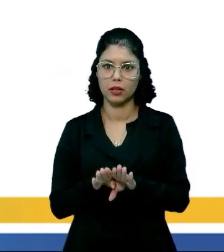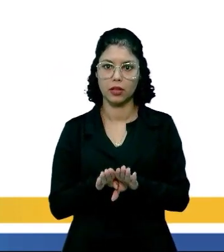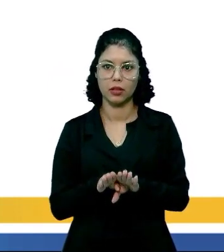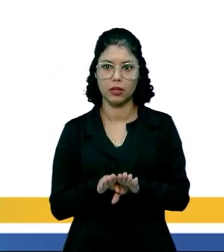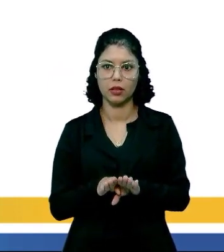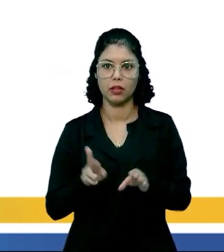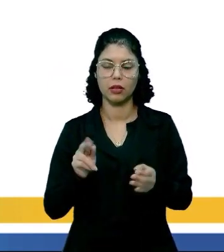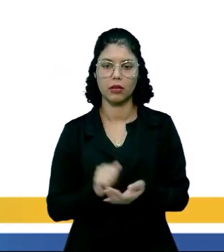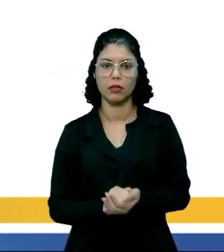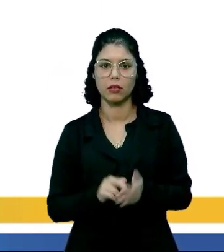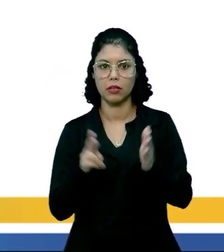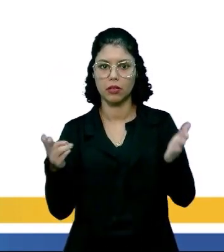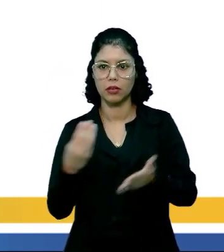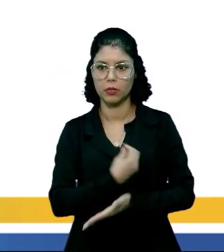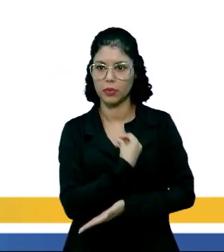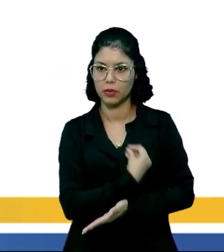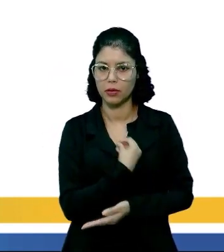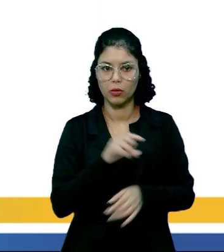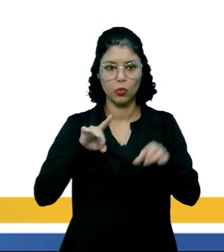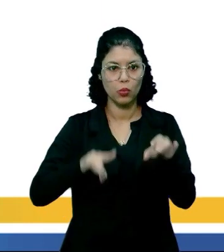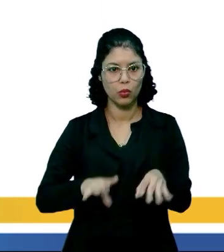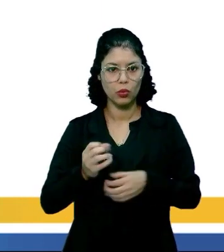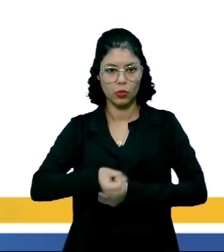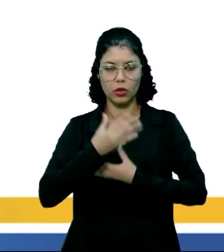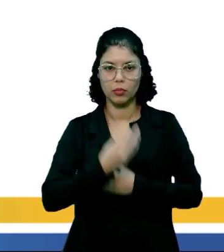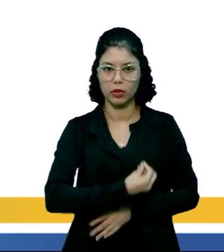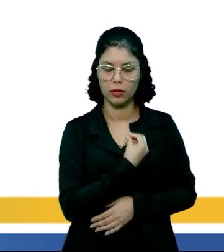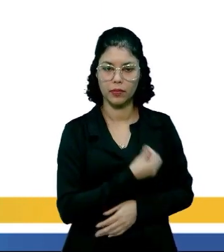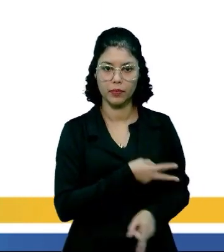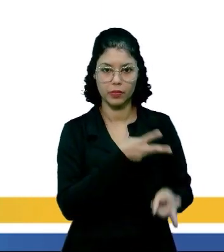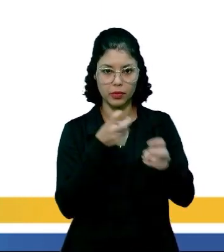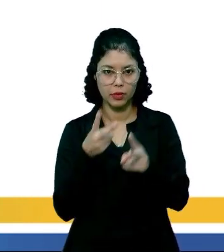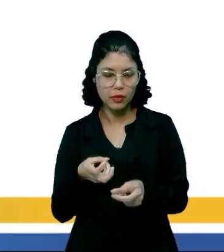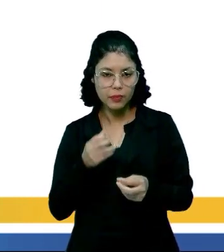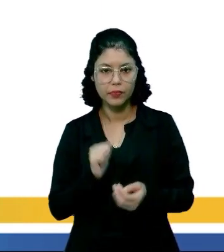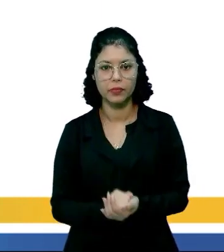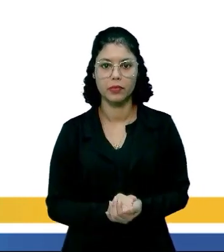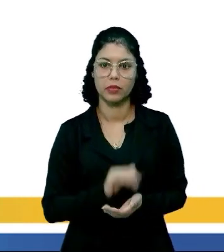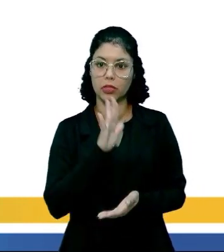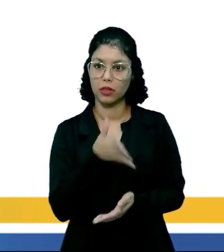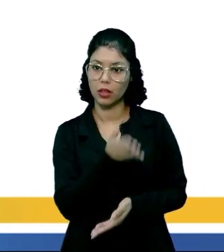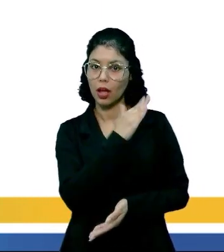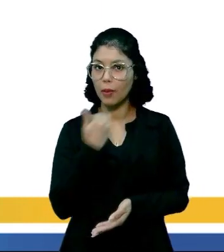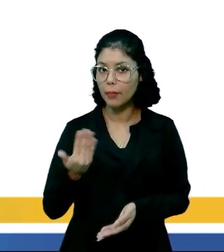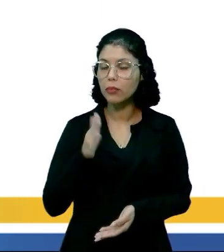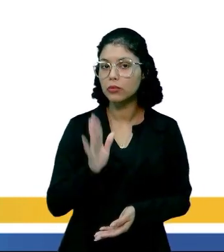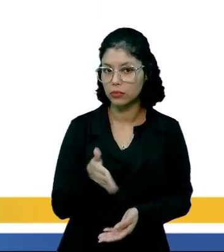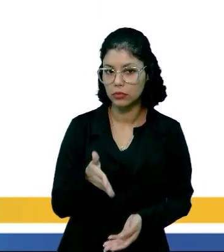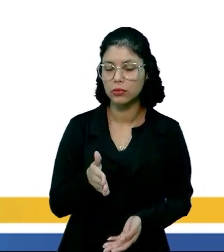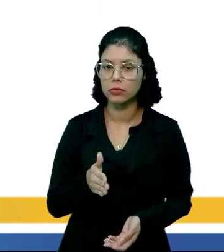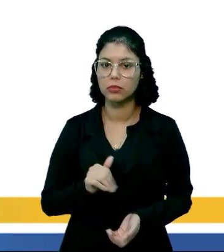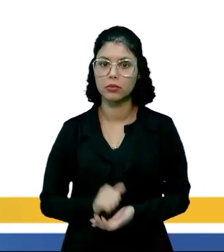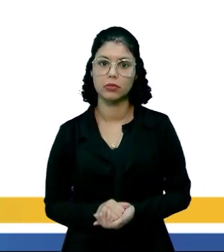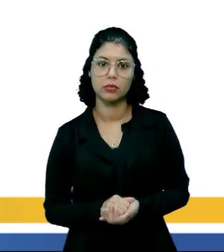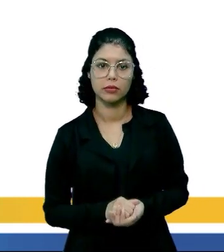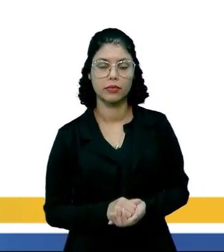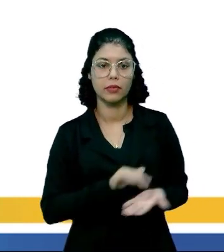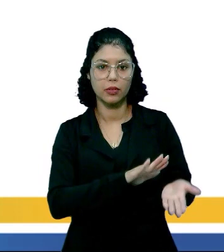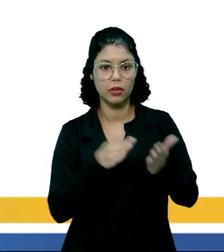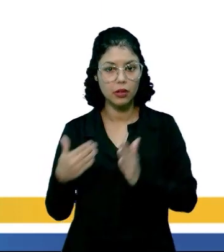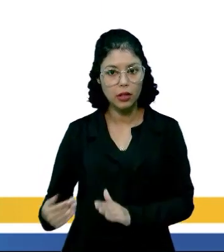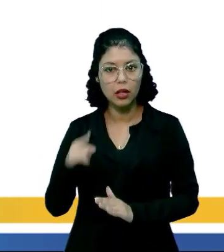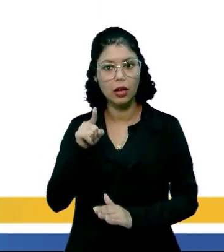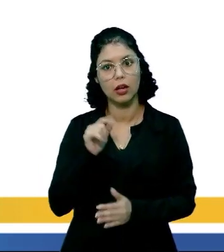revista Presença, seu último poema em vida. Então, observa aqui que a gente já tem a morte desse heterônimo, tá?